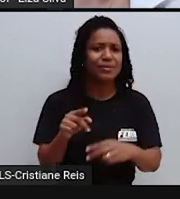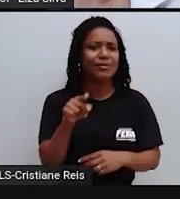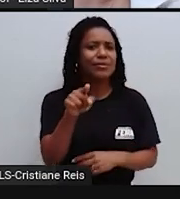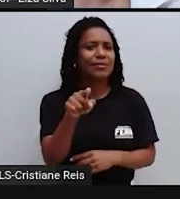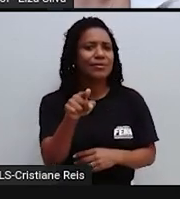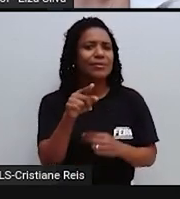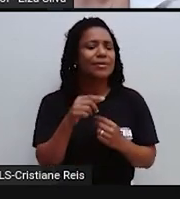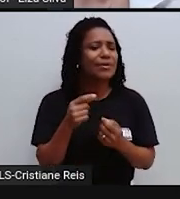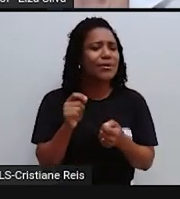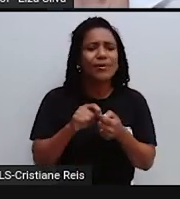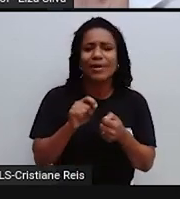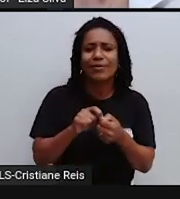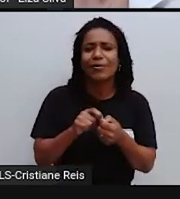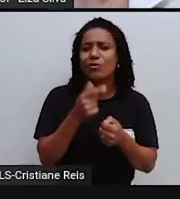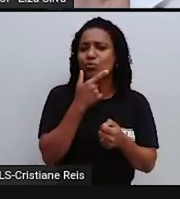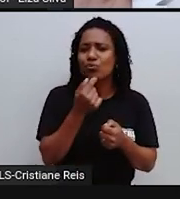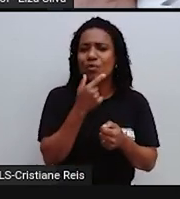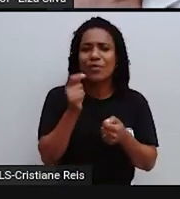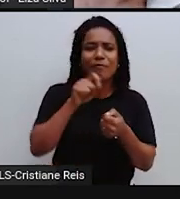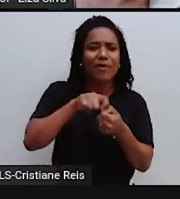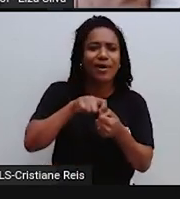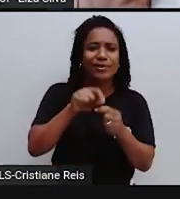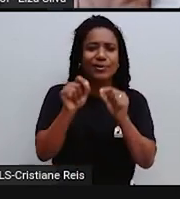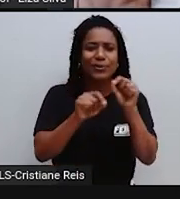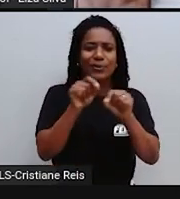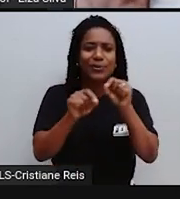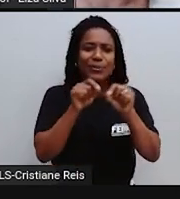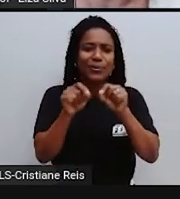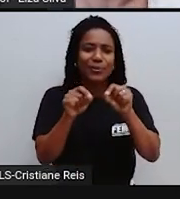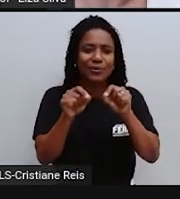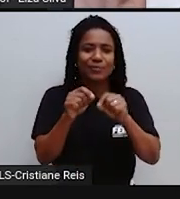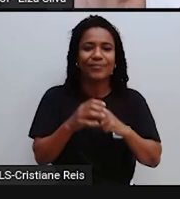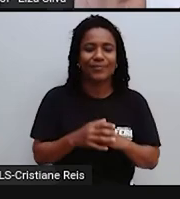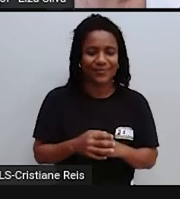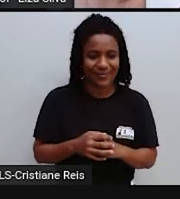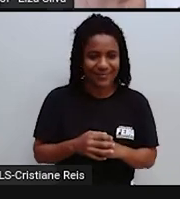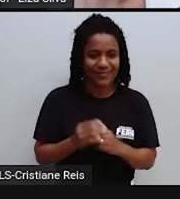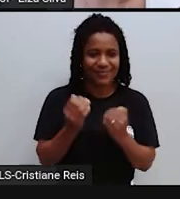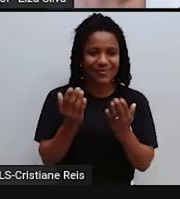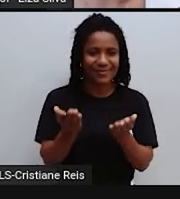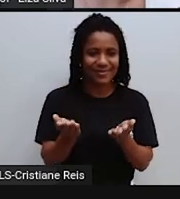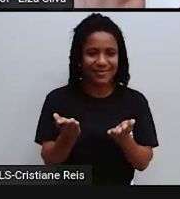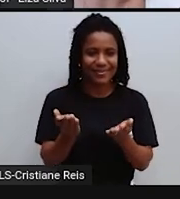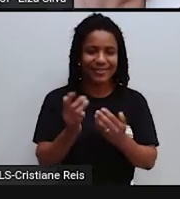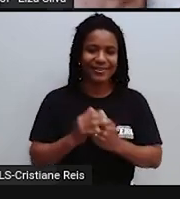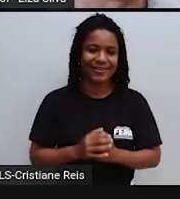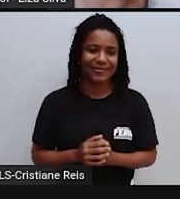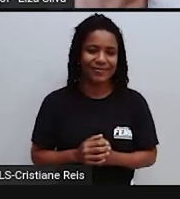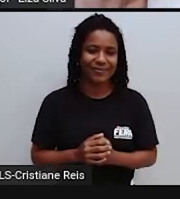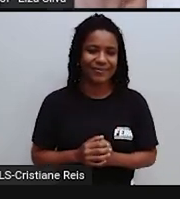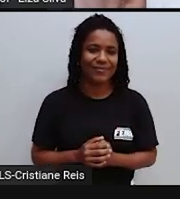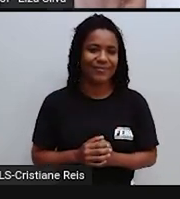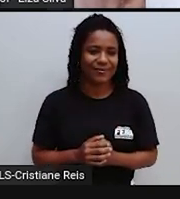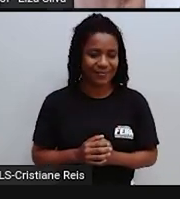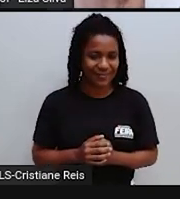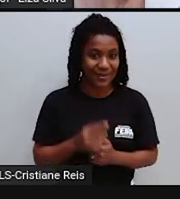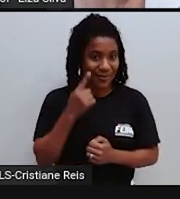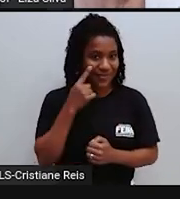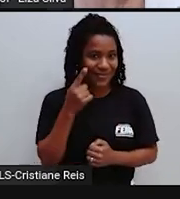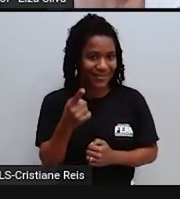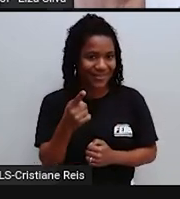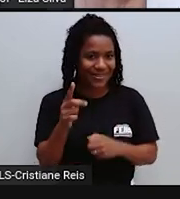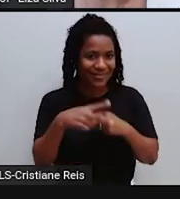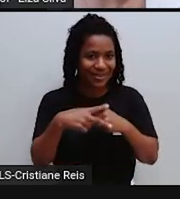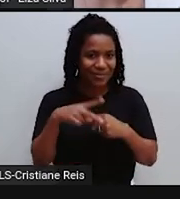is the man doing? O que o homem está fazendo? He is... play, olha novamente o verbo play em